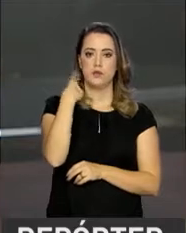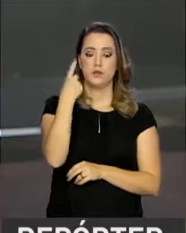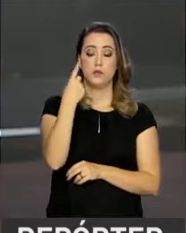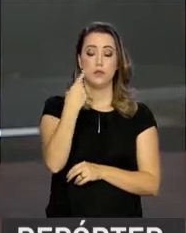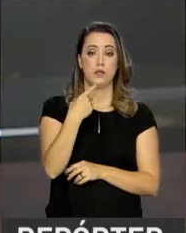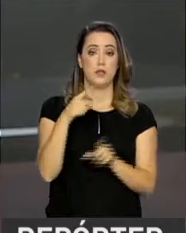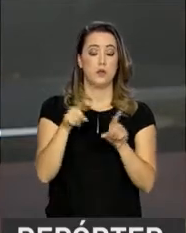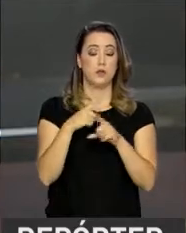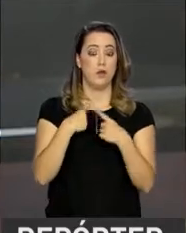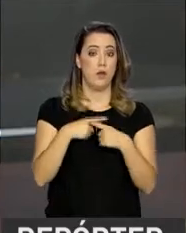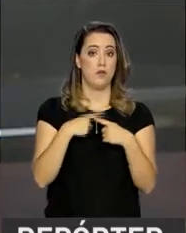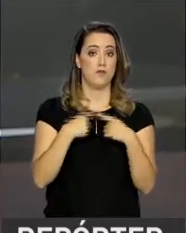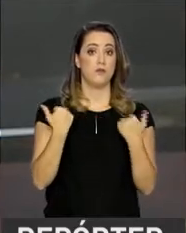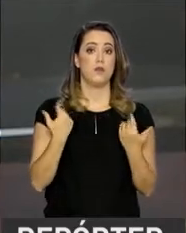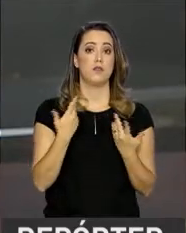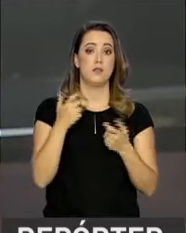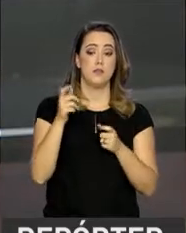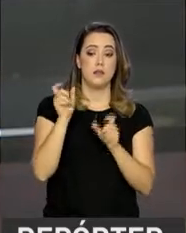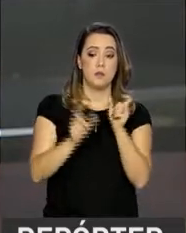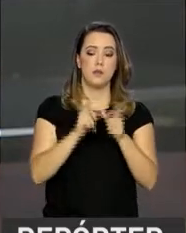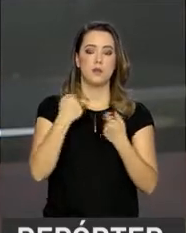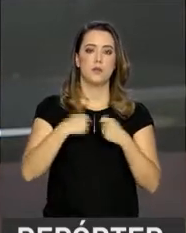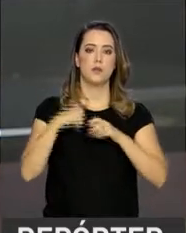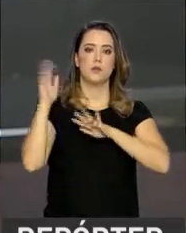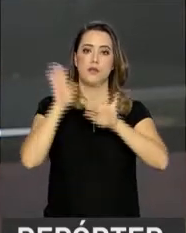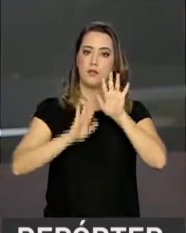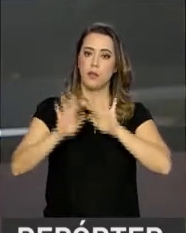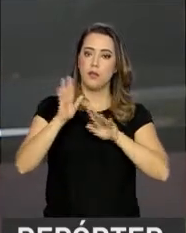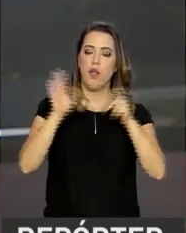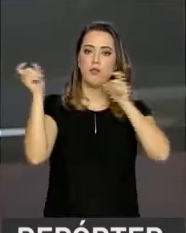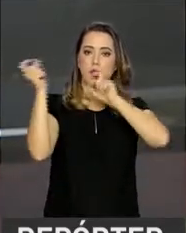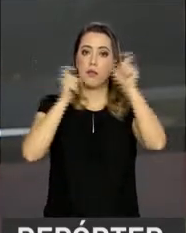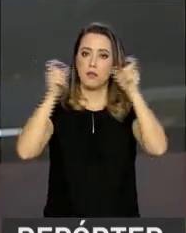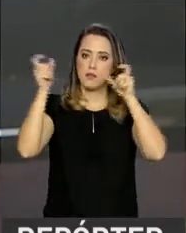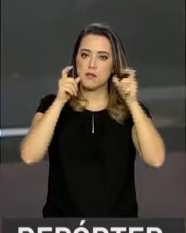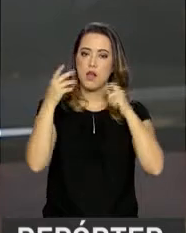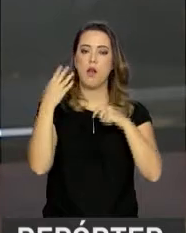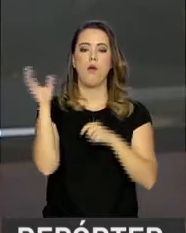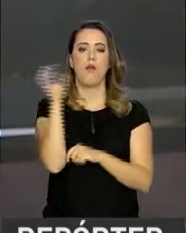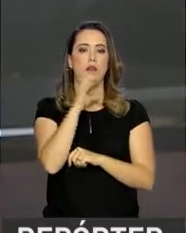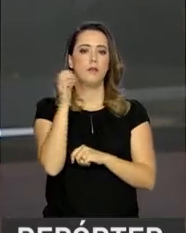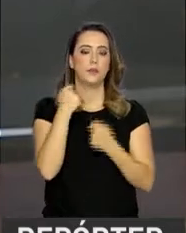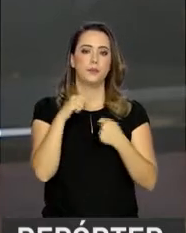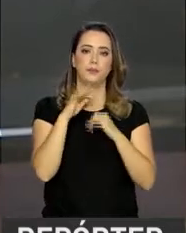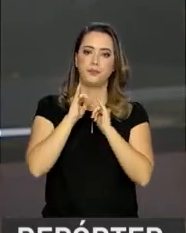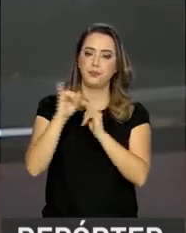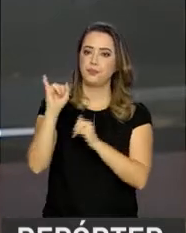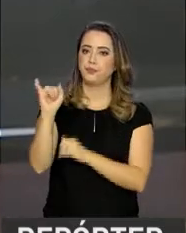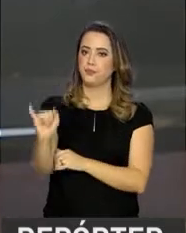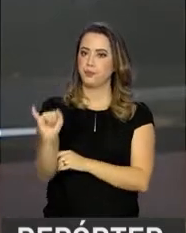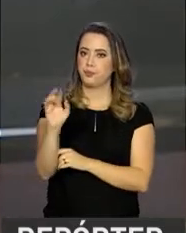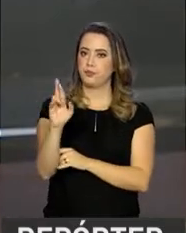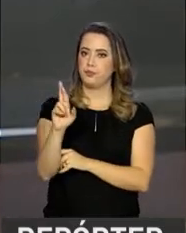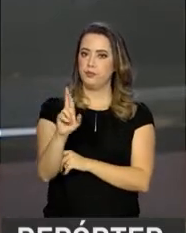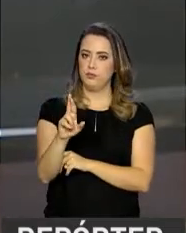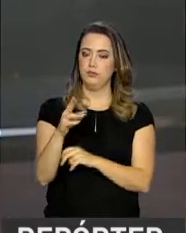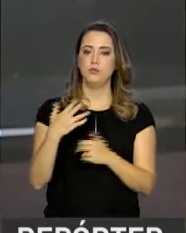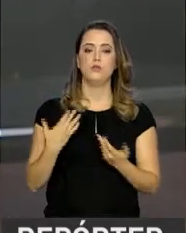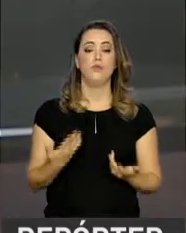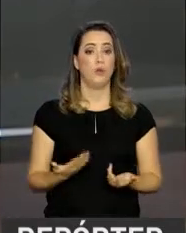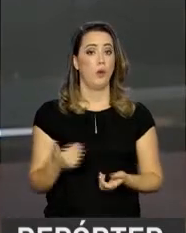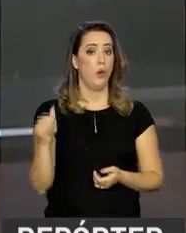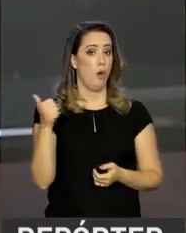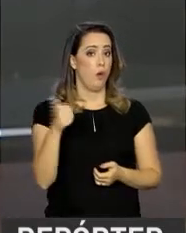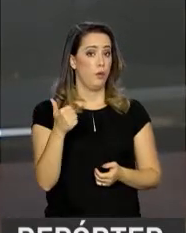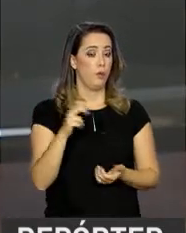23h59. Por conta disso, os contribuintes precisam ficar atentos nesta reta final. Às 11 horas da manhã desta quinta-feira, 26